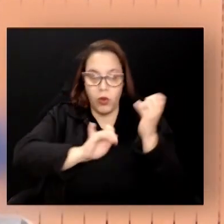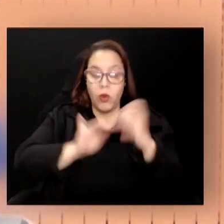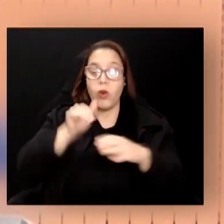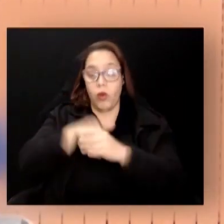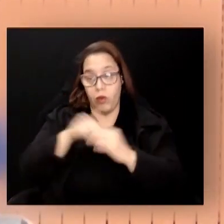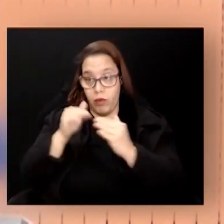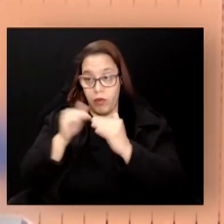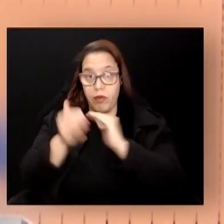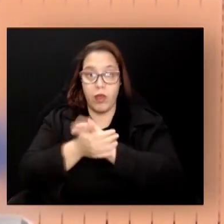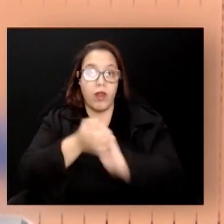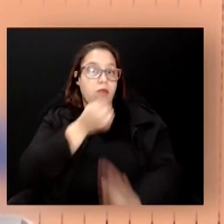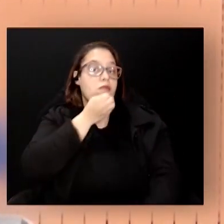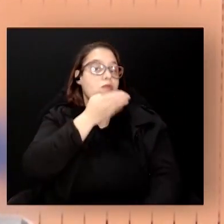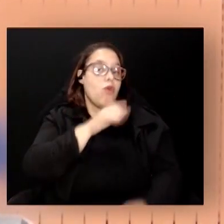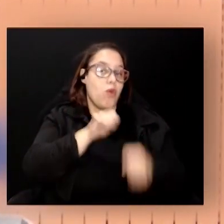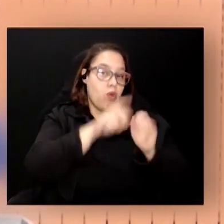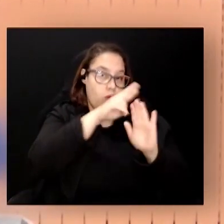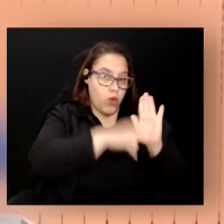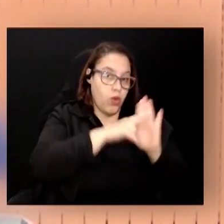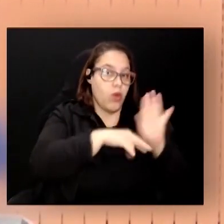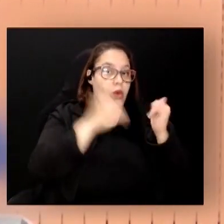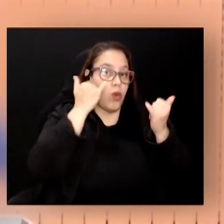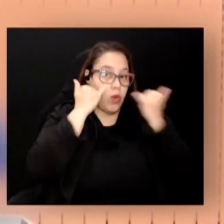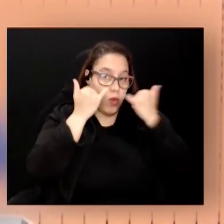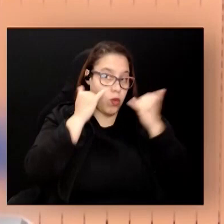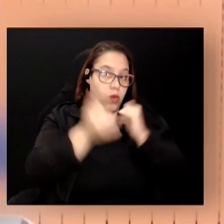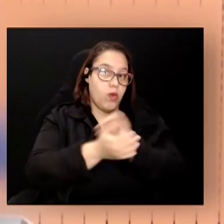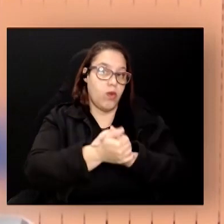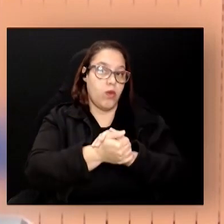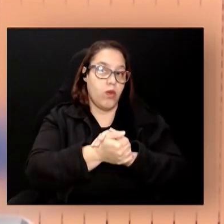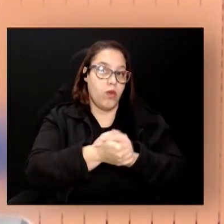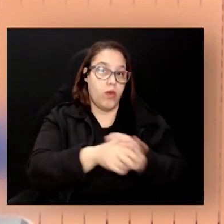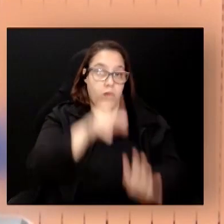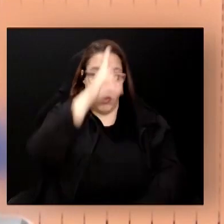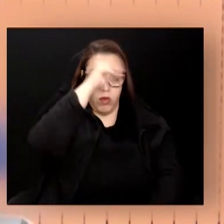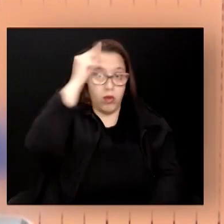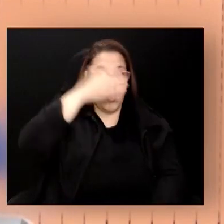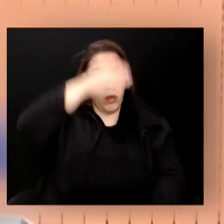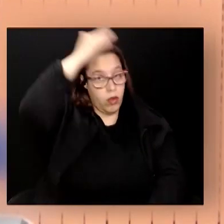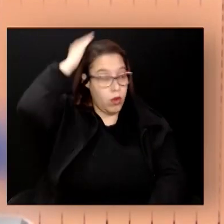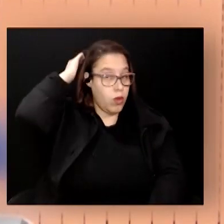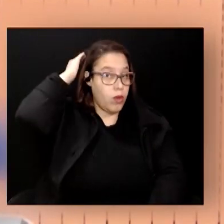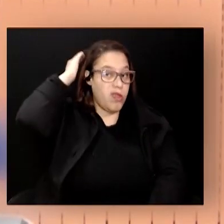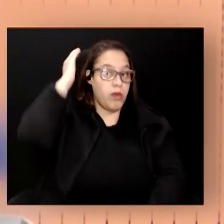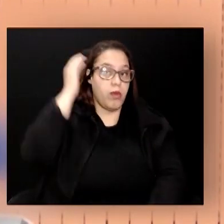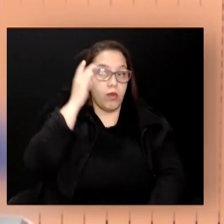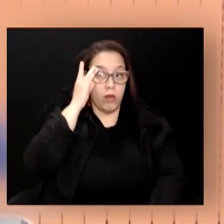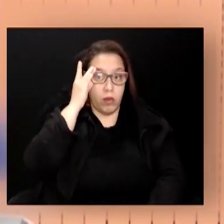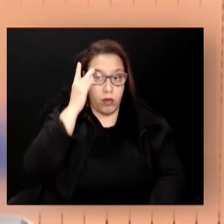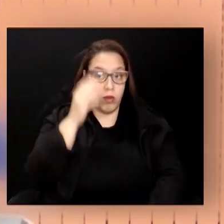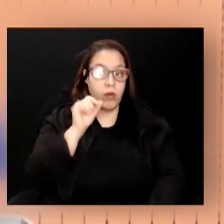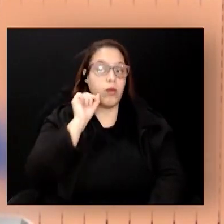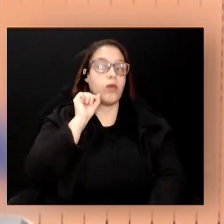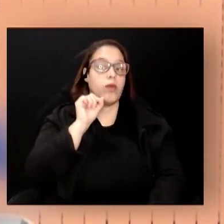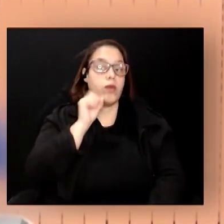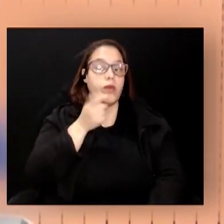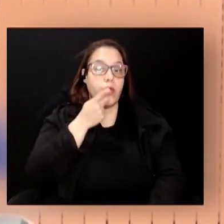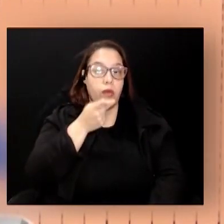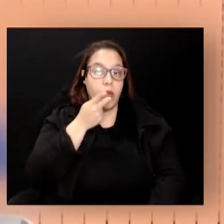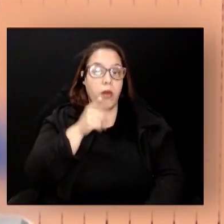fez um requerimento de informações ao prefeito Dário Saad, que disse o seguinte,